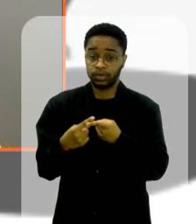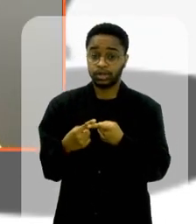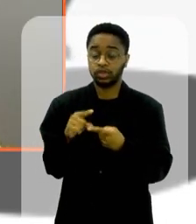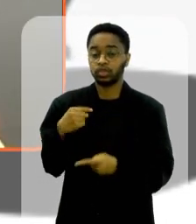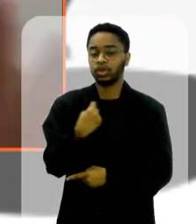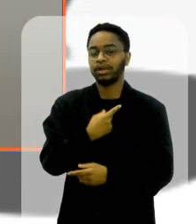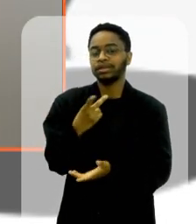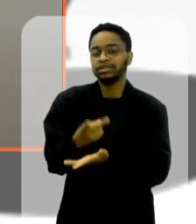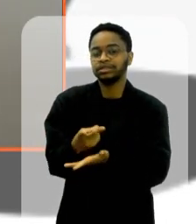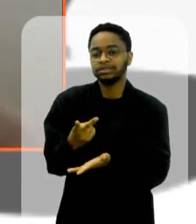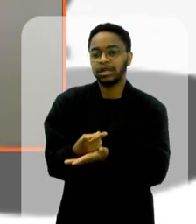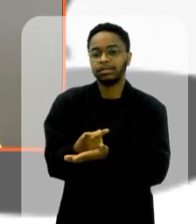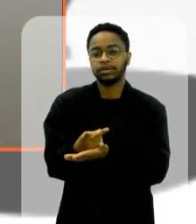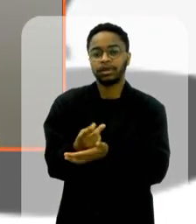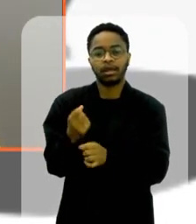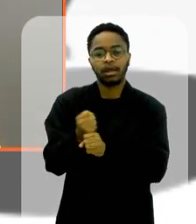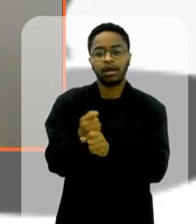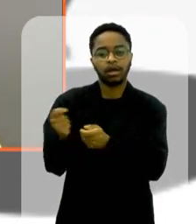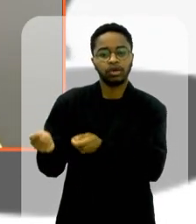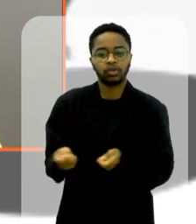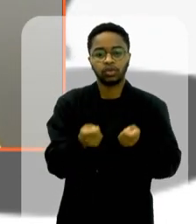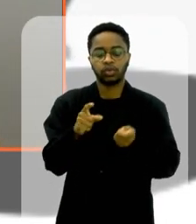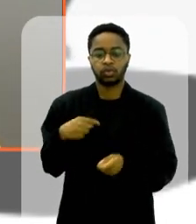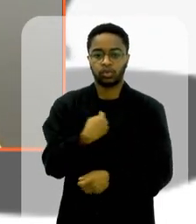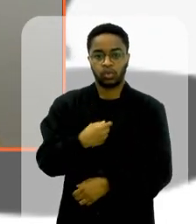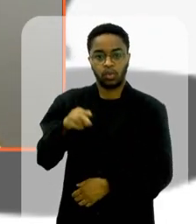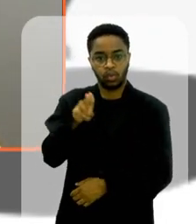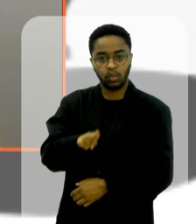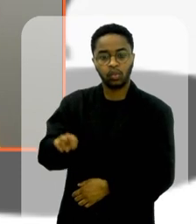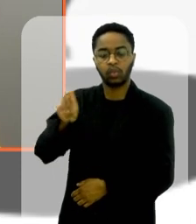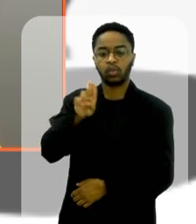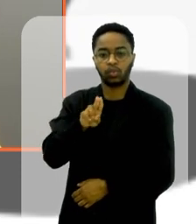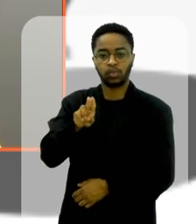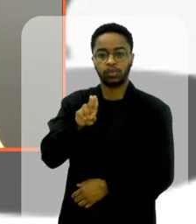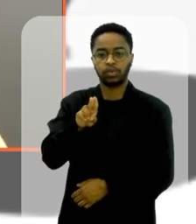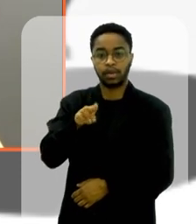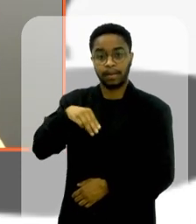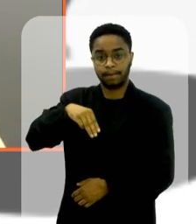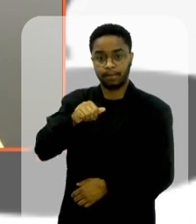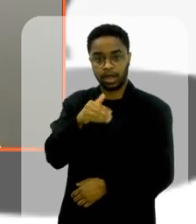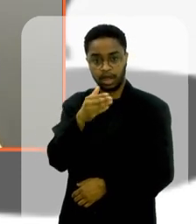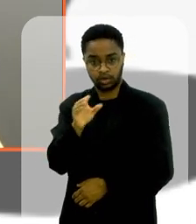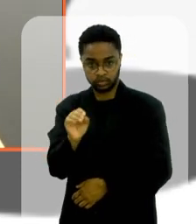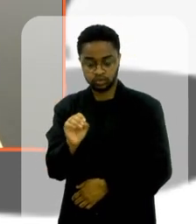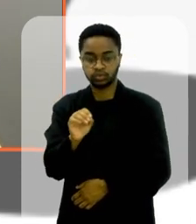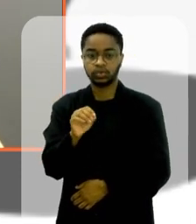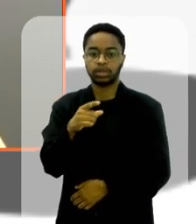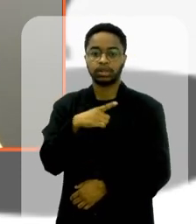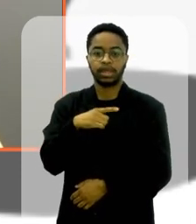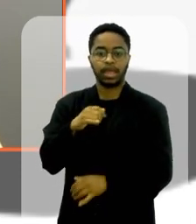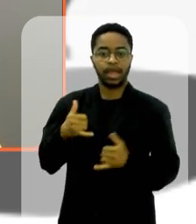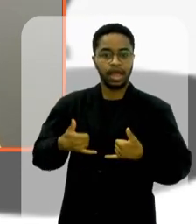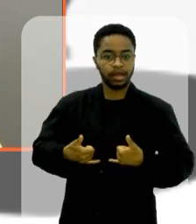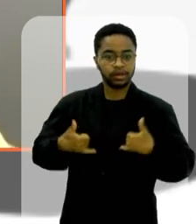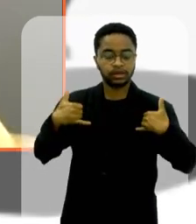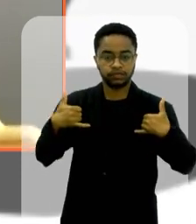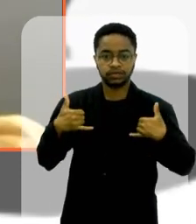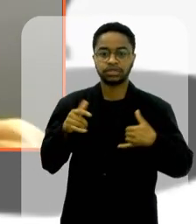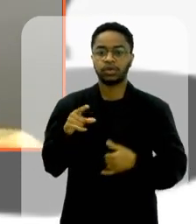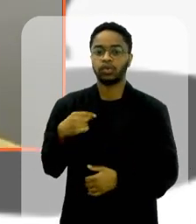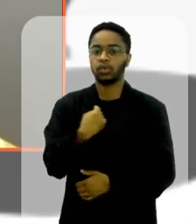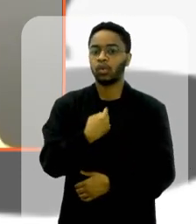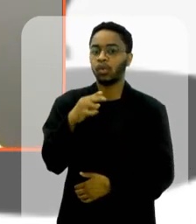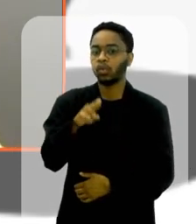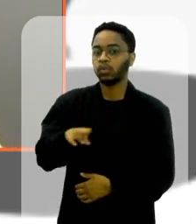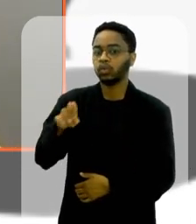porque a gente sempre está usando, todos os anos a gente usa em março, né, quando do aniversário de Castro Alves,